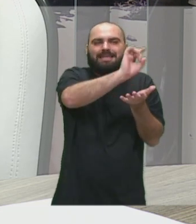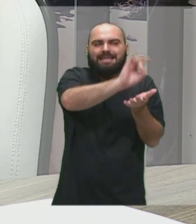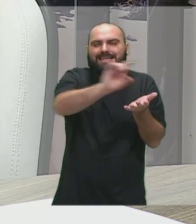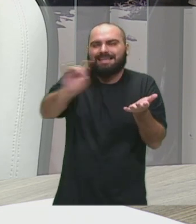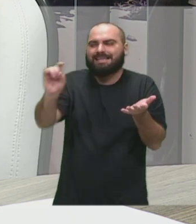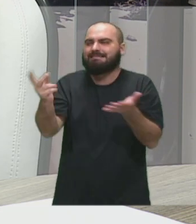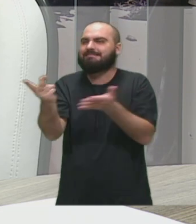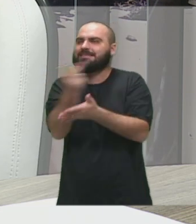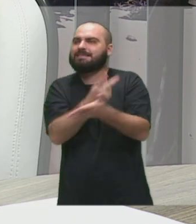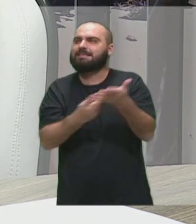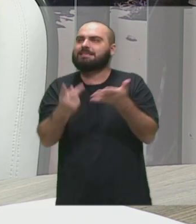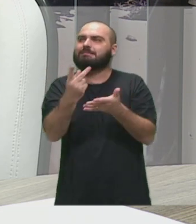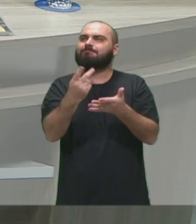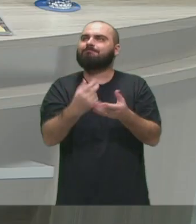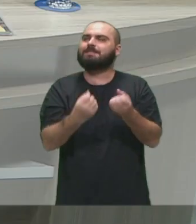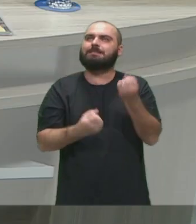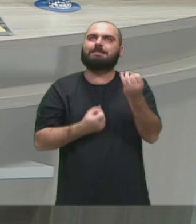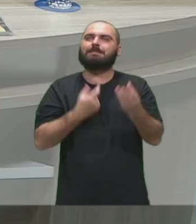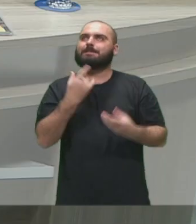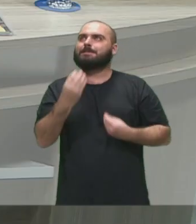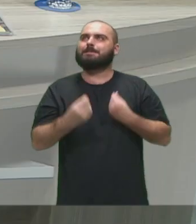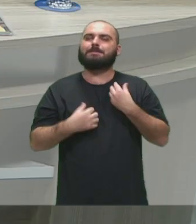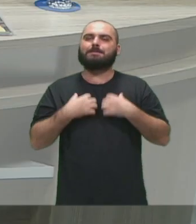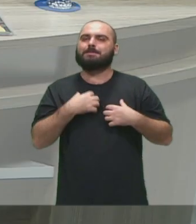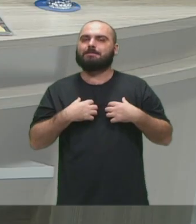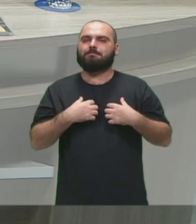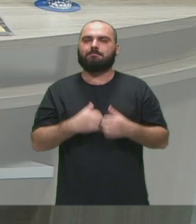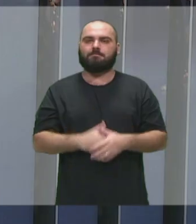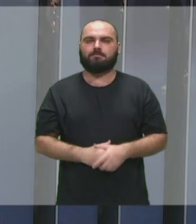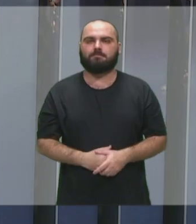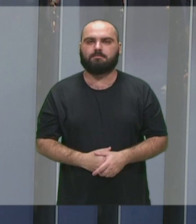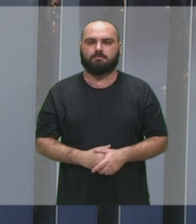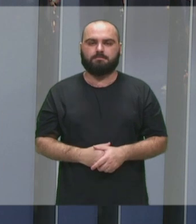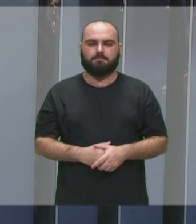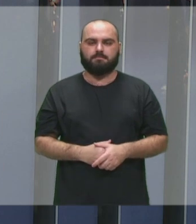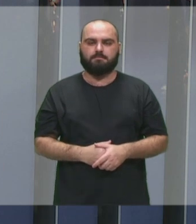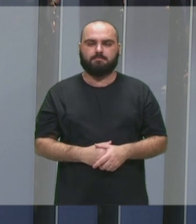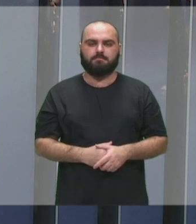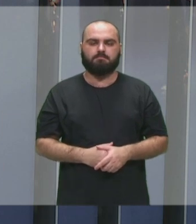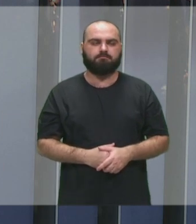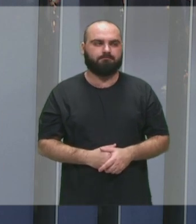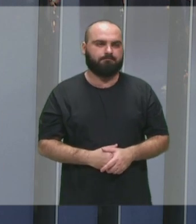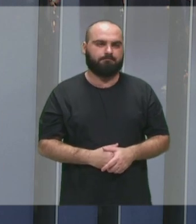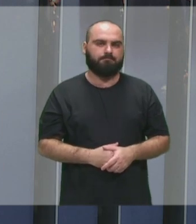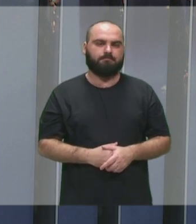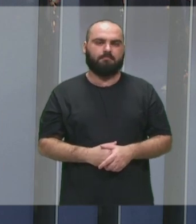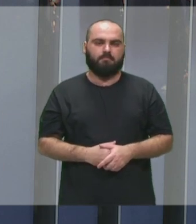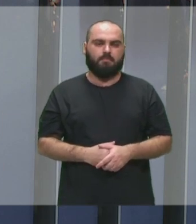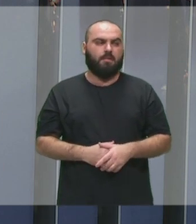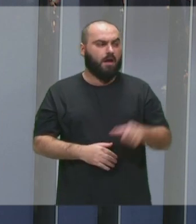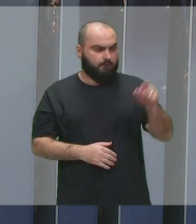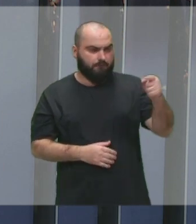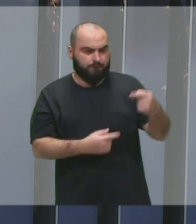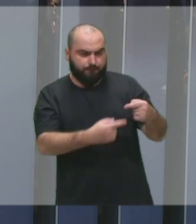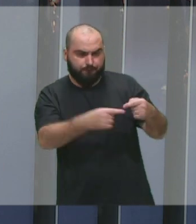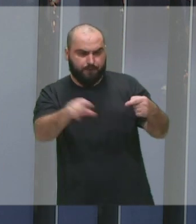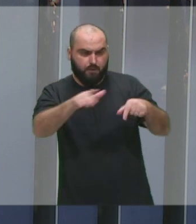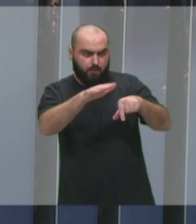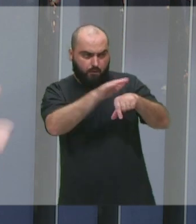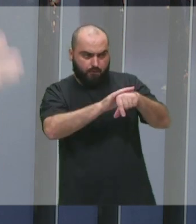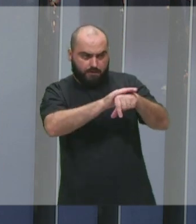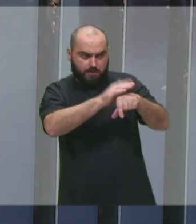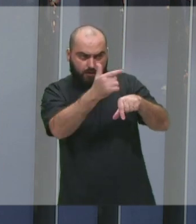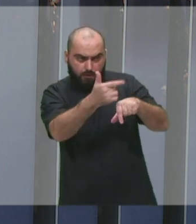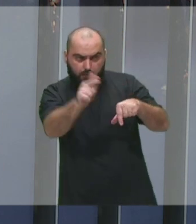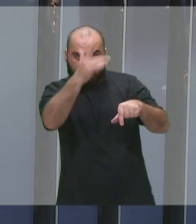alguém. Aí, desculpa te interromper, aí foi que tu começaste a conversar com outras pessoas a partir desses